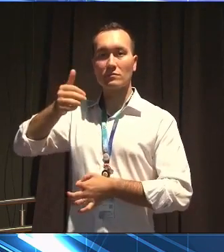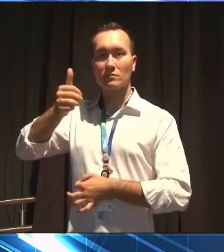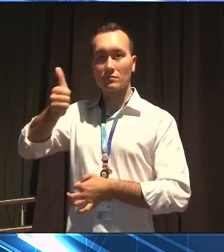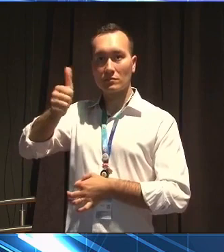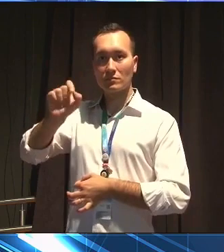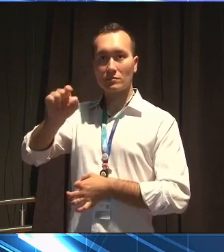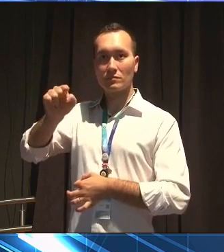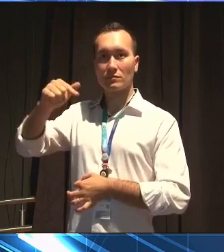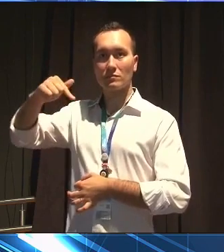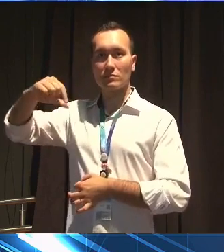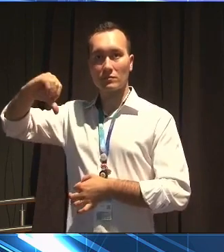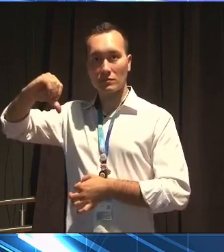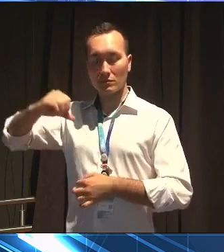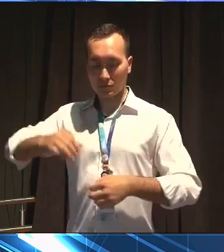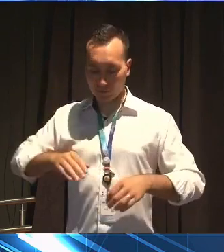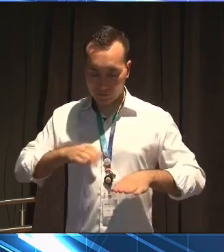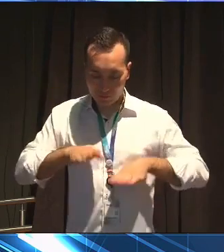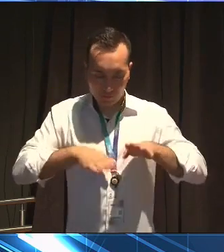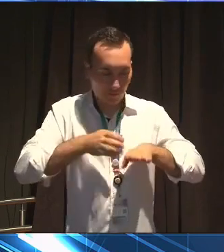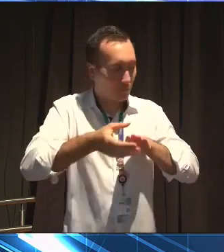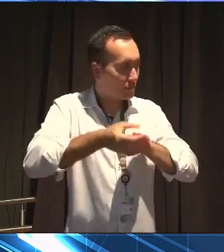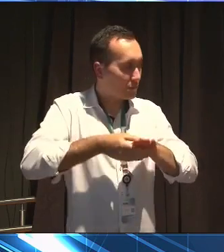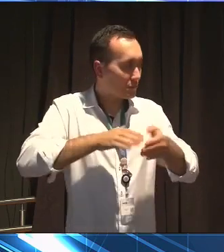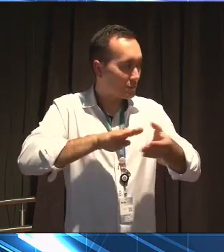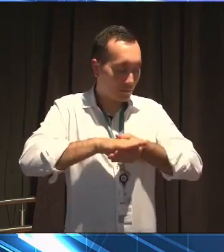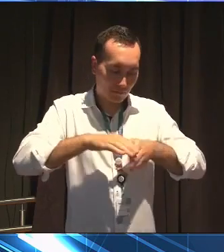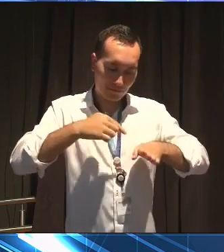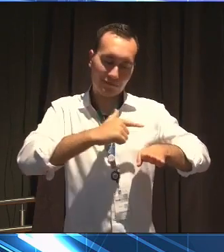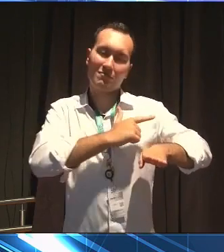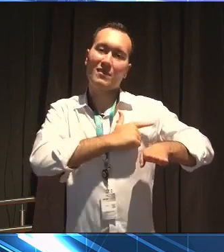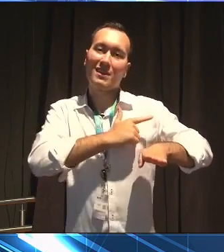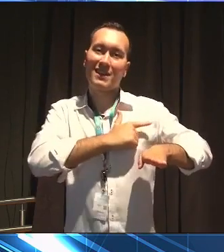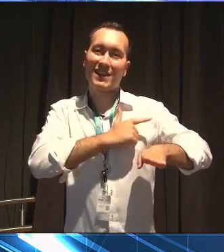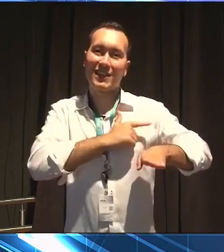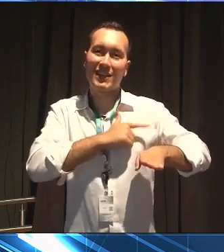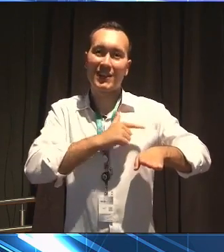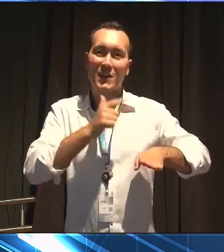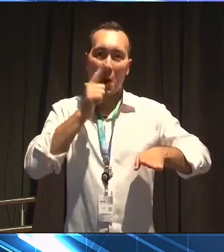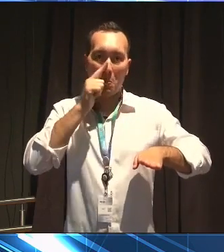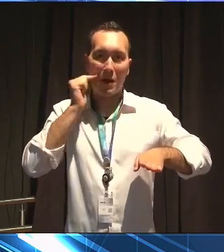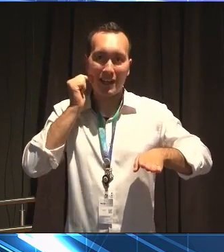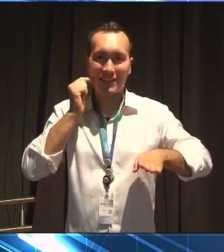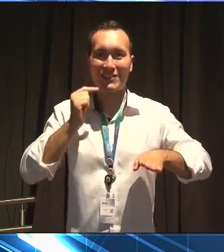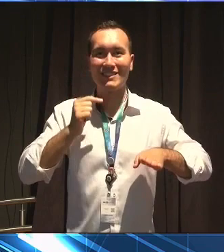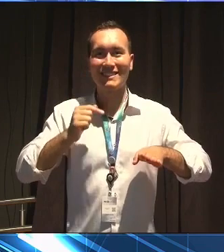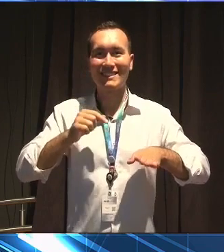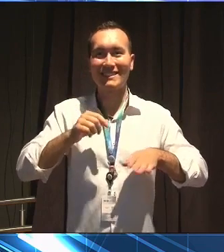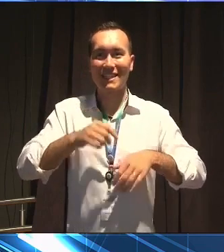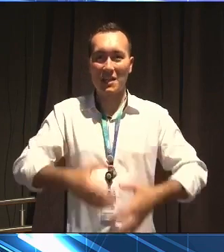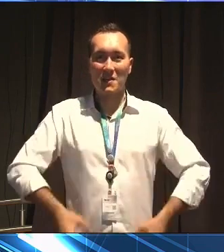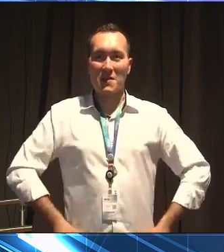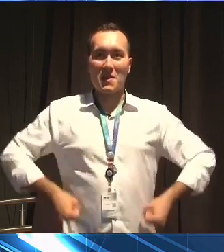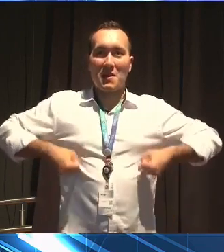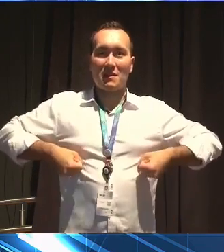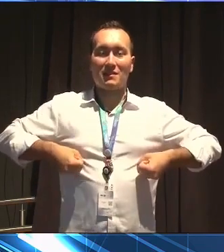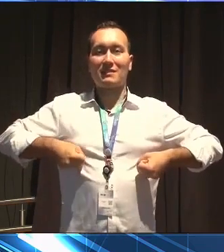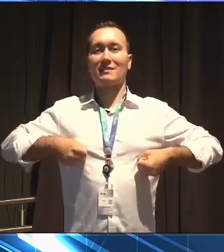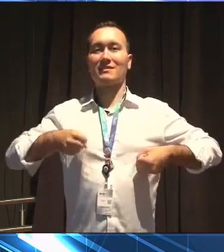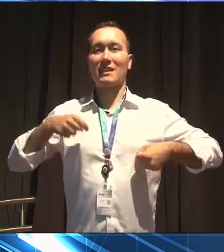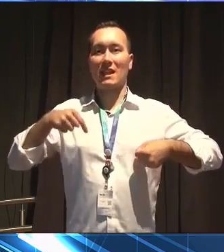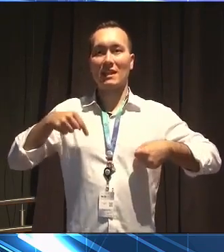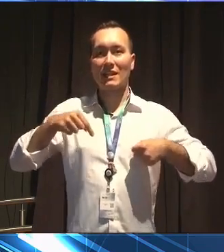1,79 m, estou vestindo um tênis ridículo amarelo, estou de camiseta preta e calça jeans. Mas